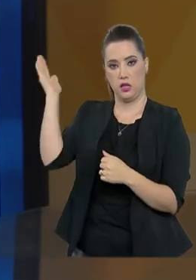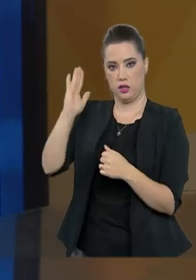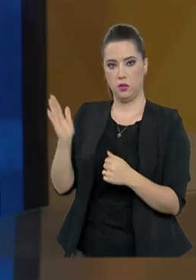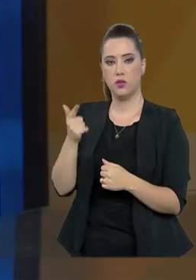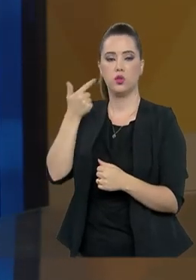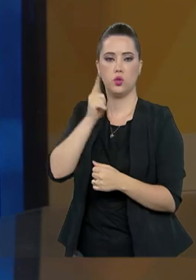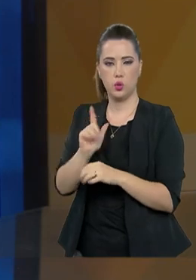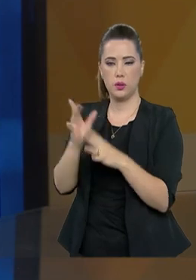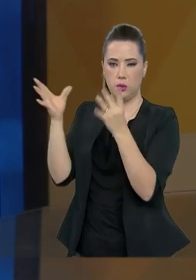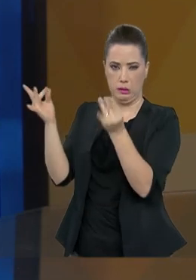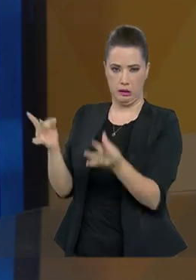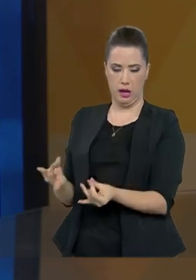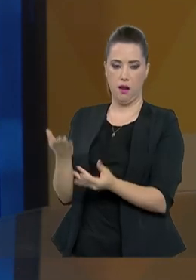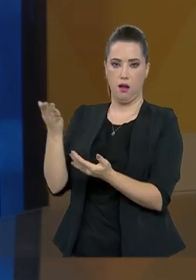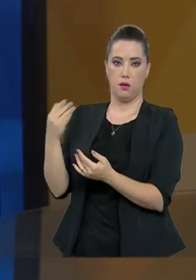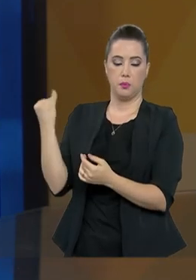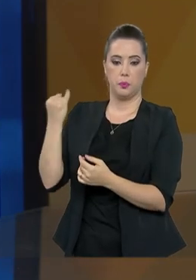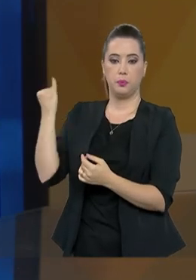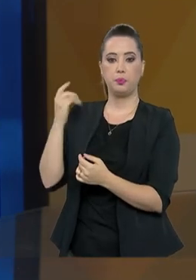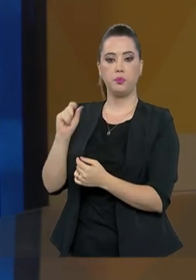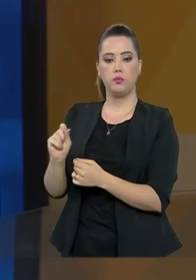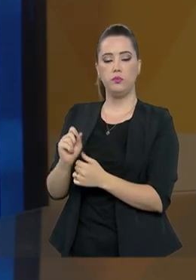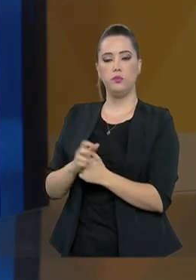alguns destaques nesse sentido,